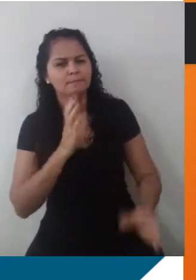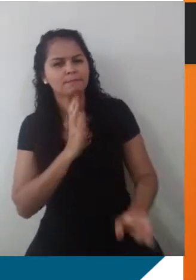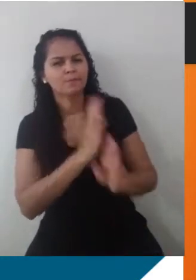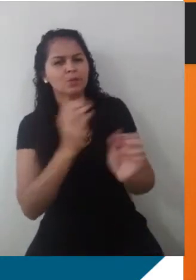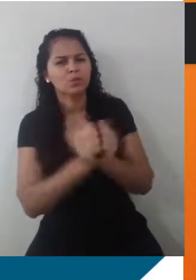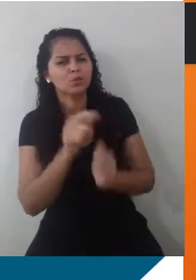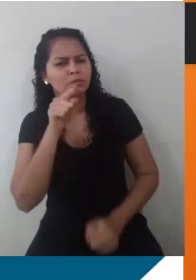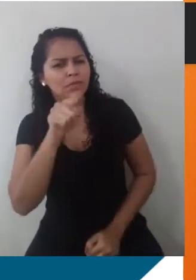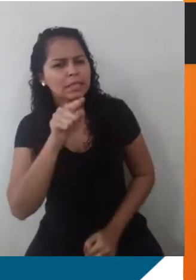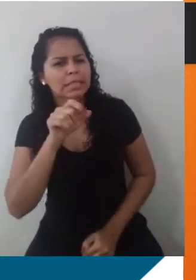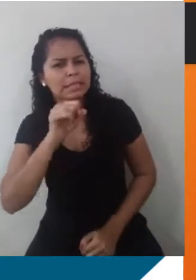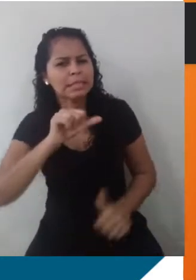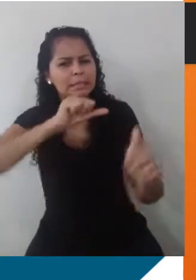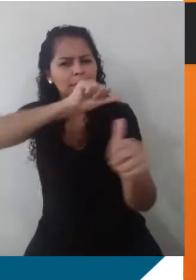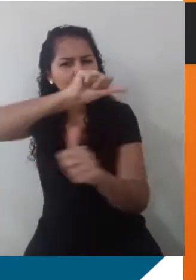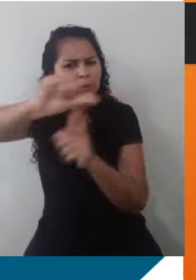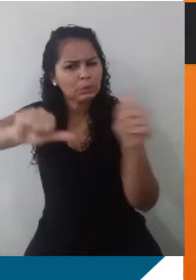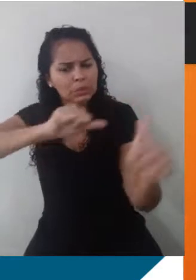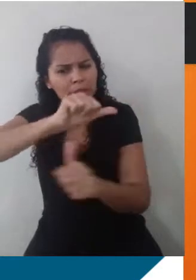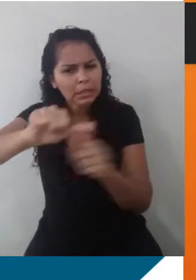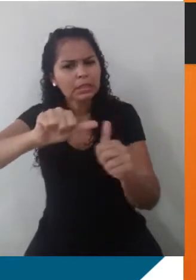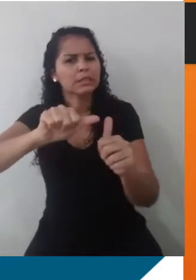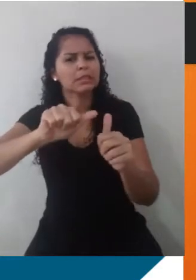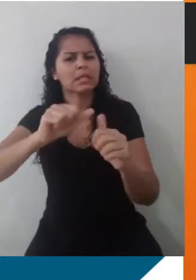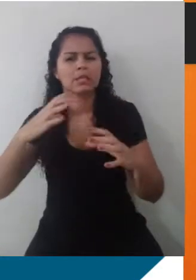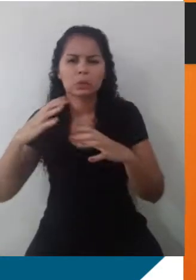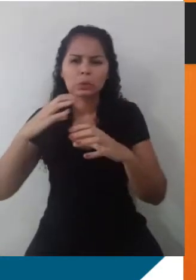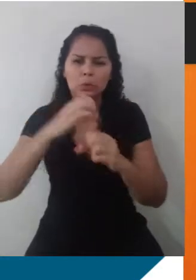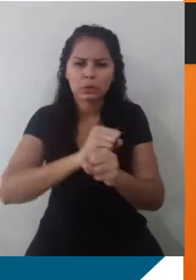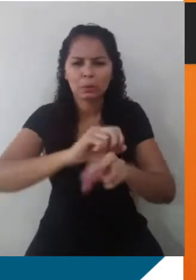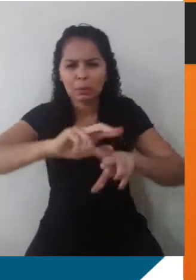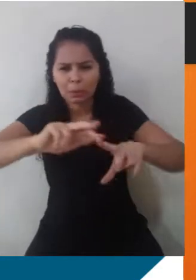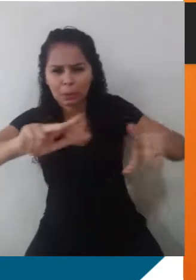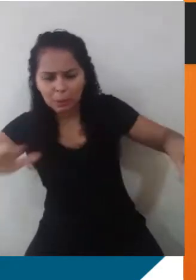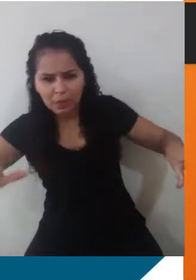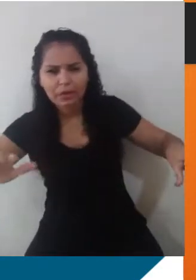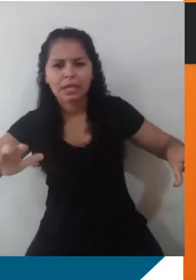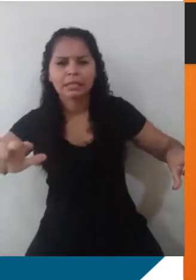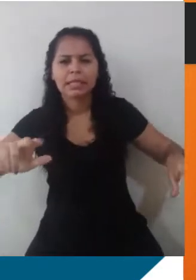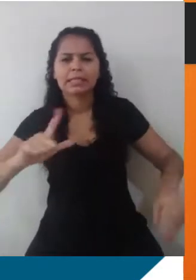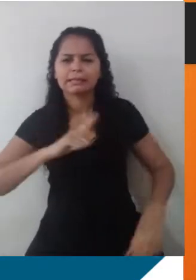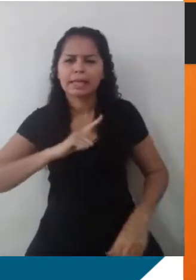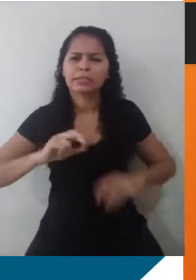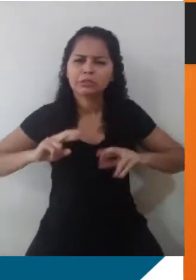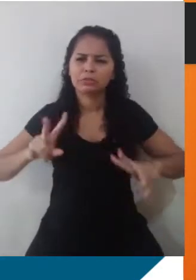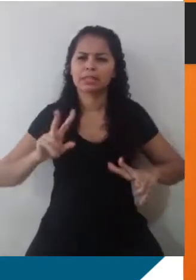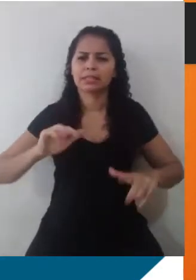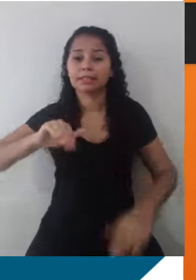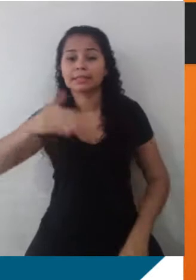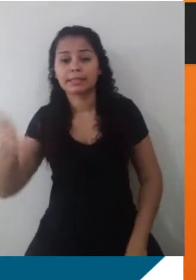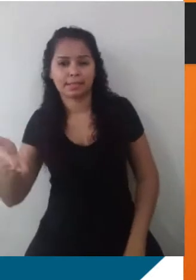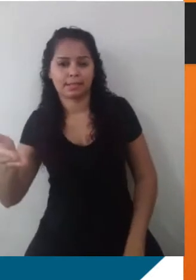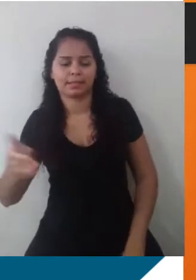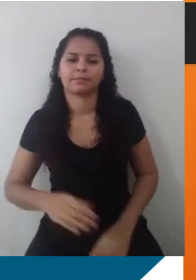você se a troca na ordem das operações vai fazer diferença lá no resultado na hora da saída. Por isso